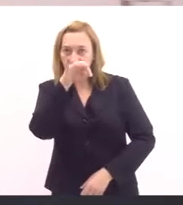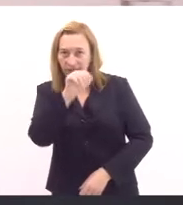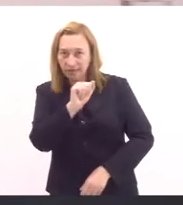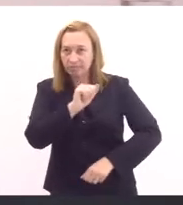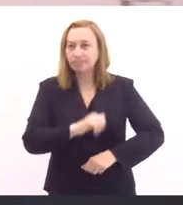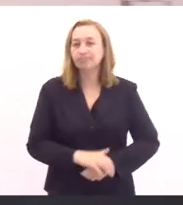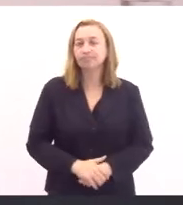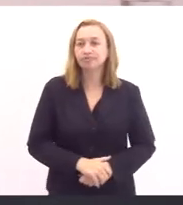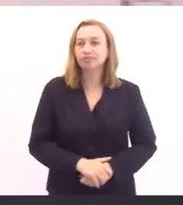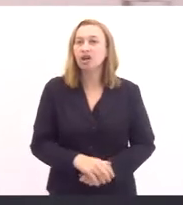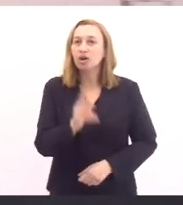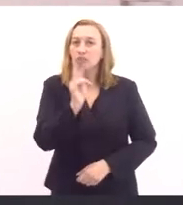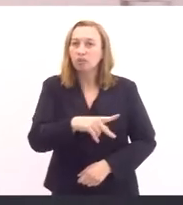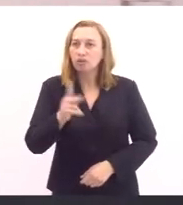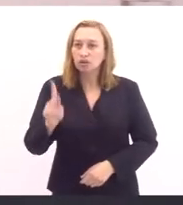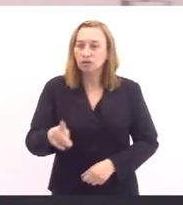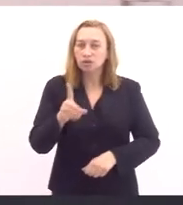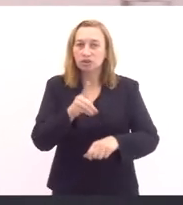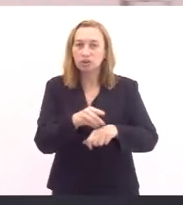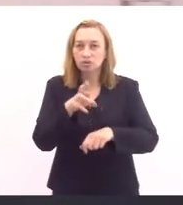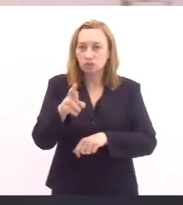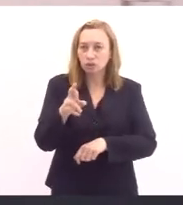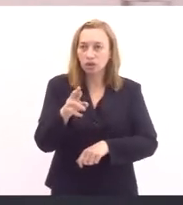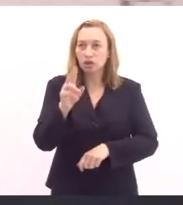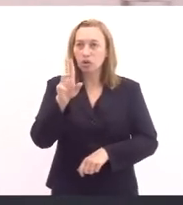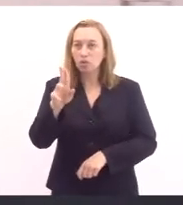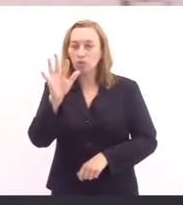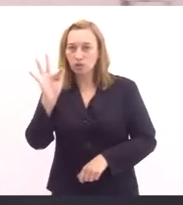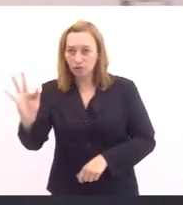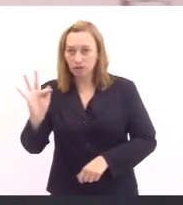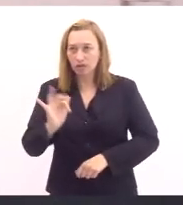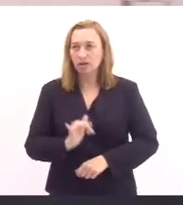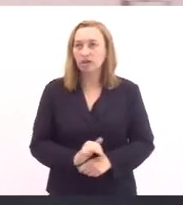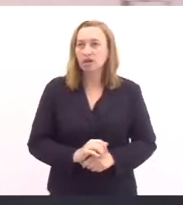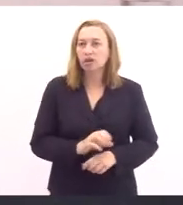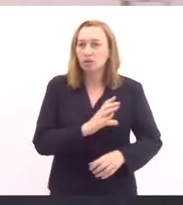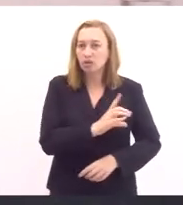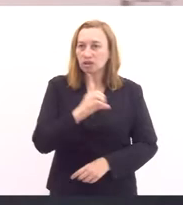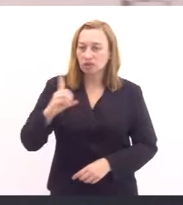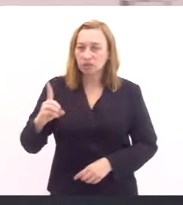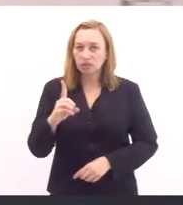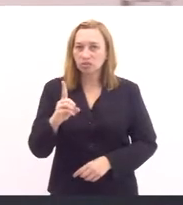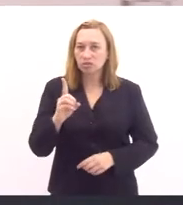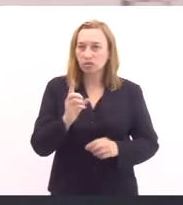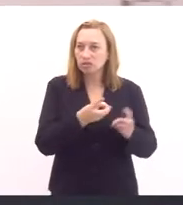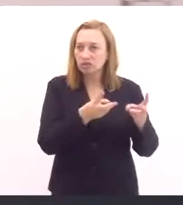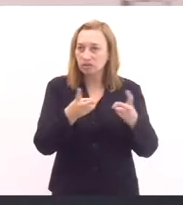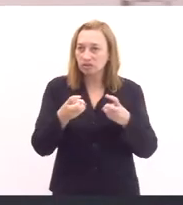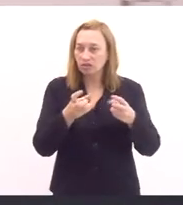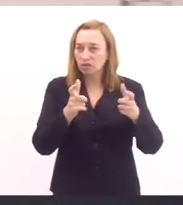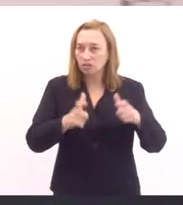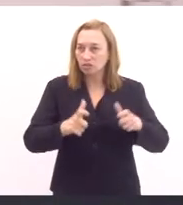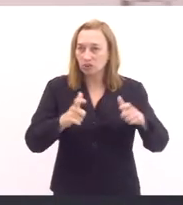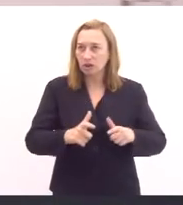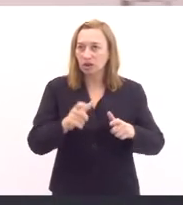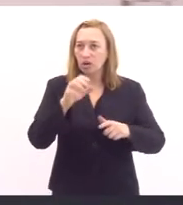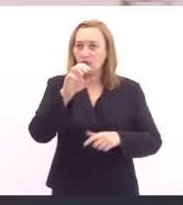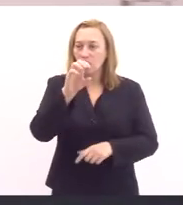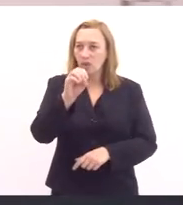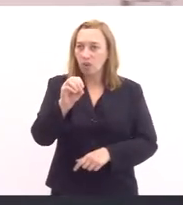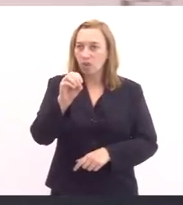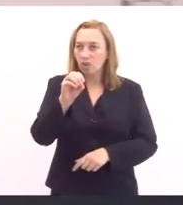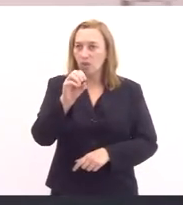Ferreira que a Professora Doutora da UFS coordenadora do Observatório obstétrico